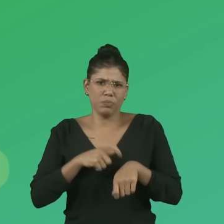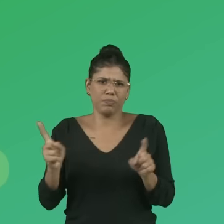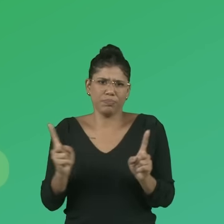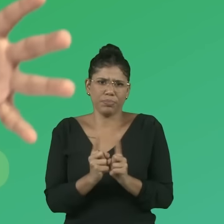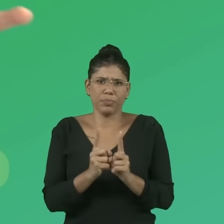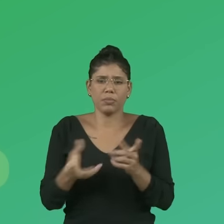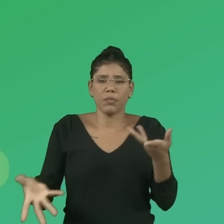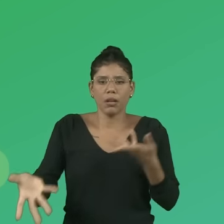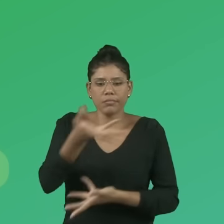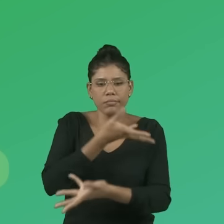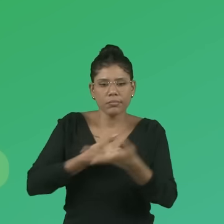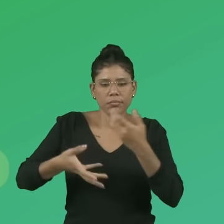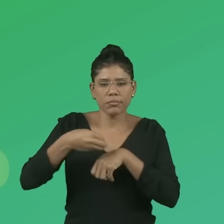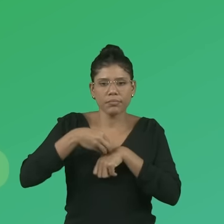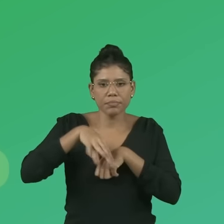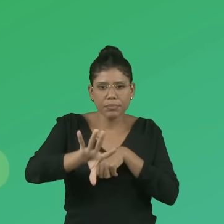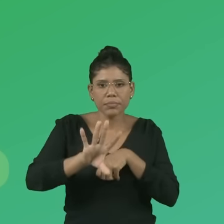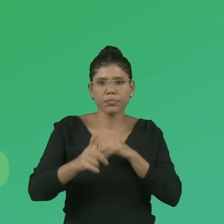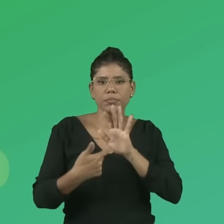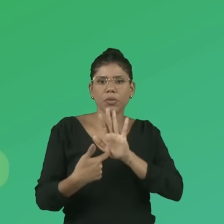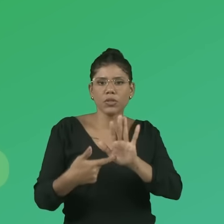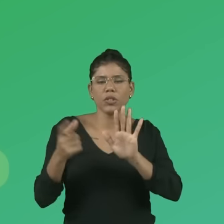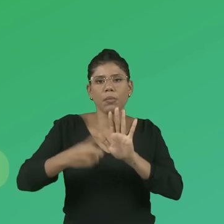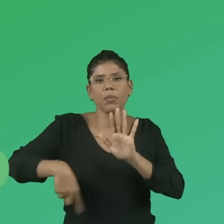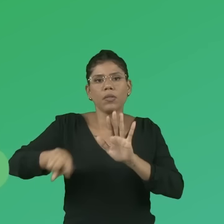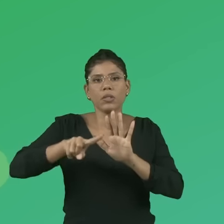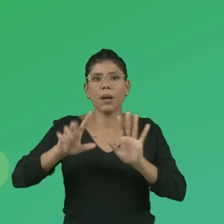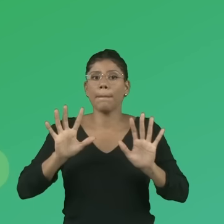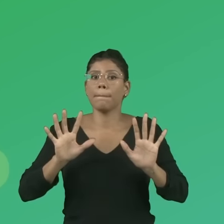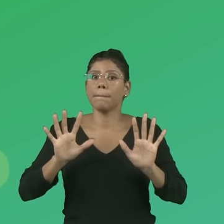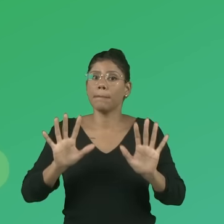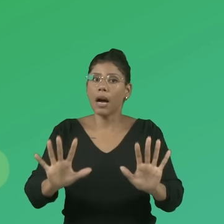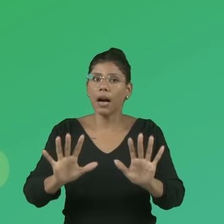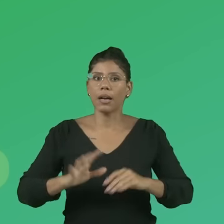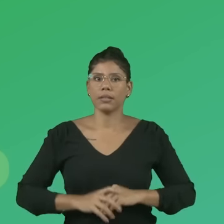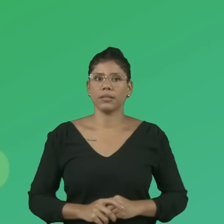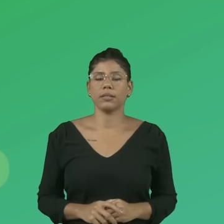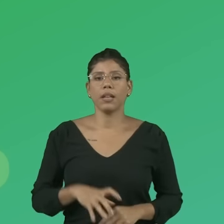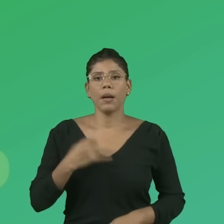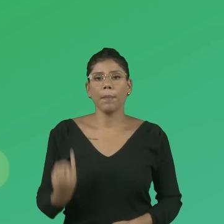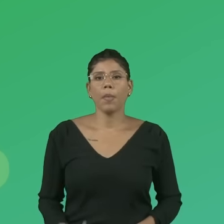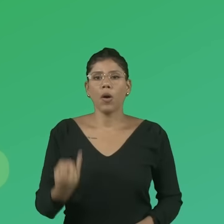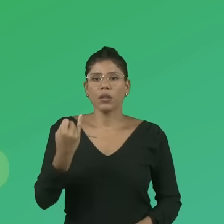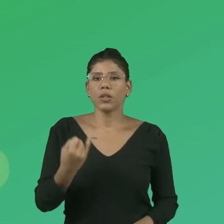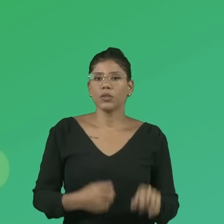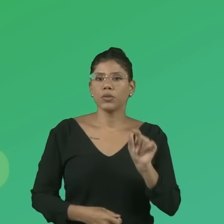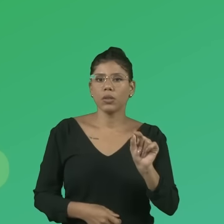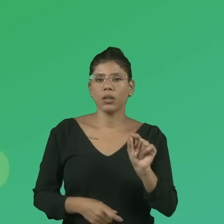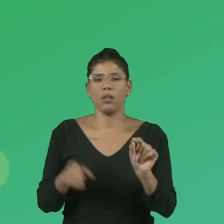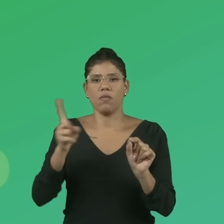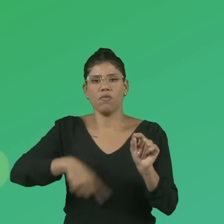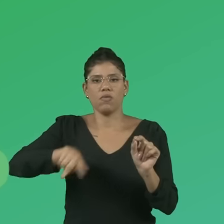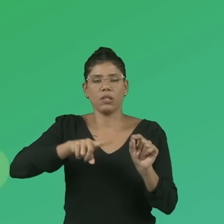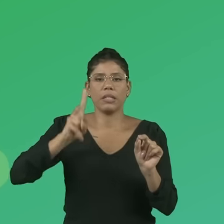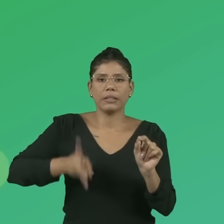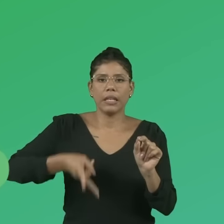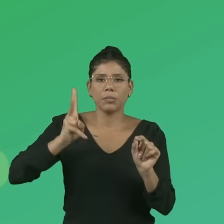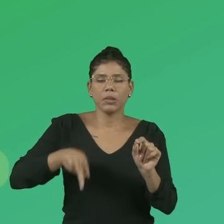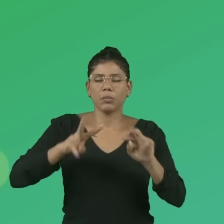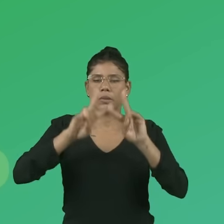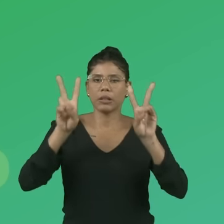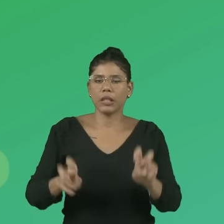essa troca, trazer esse assunto aqui em foco, mas é importante que trabalhe sempre essa temática,